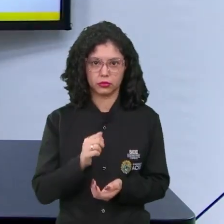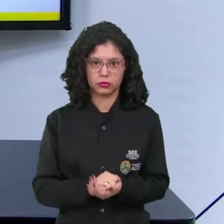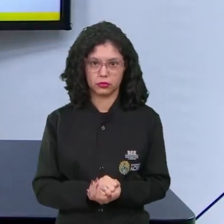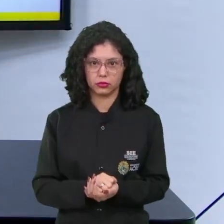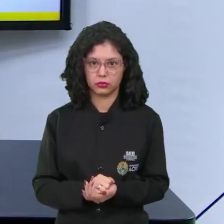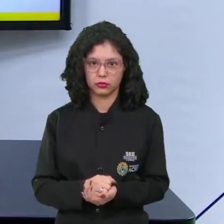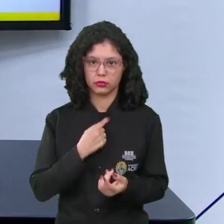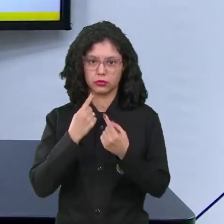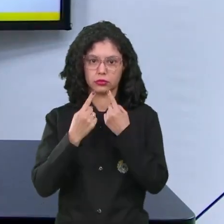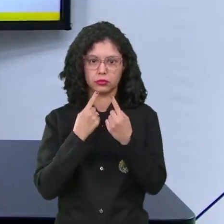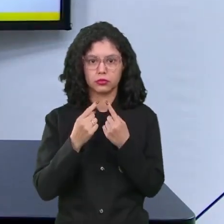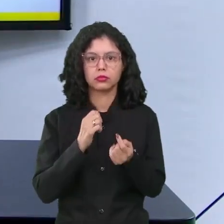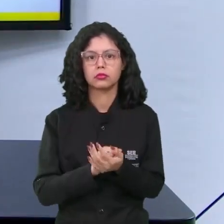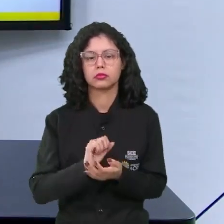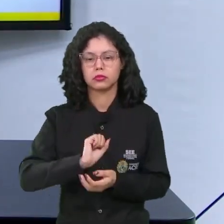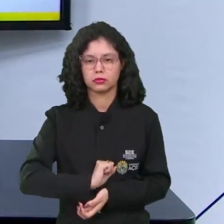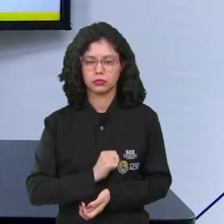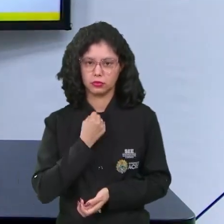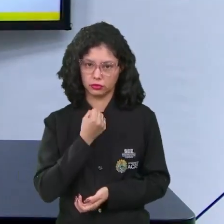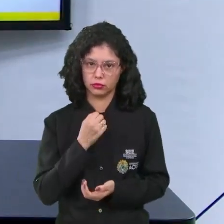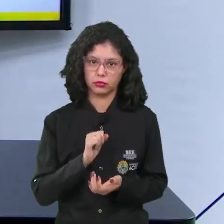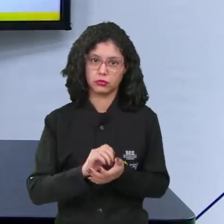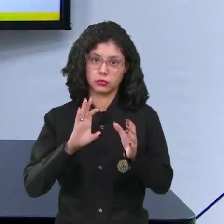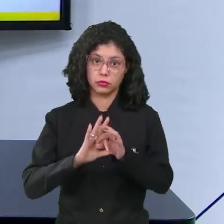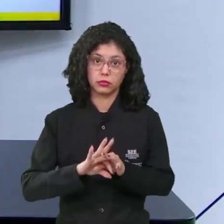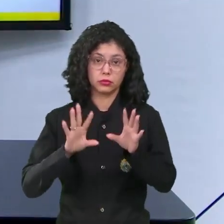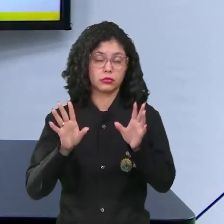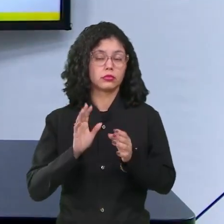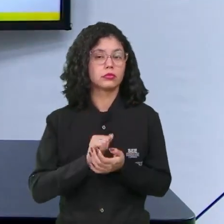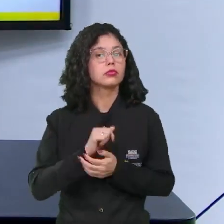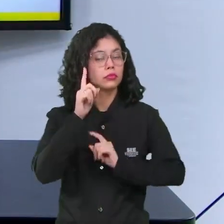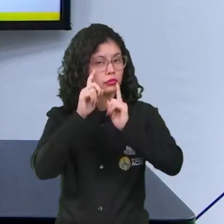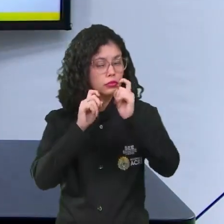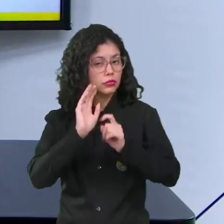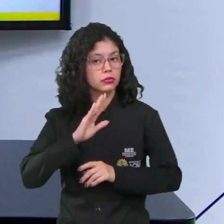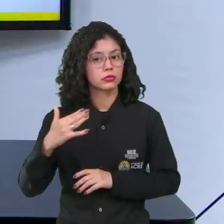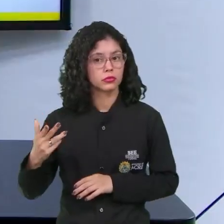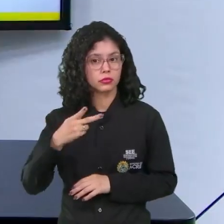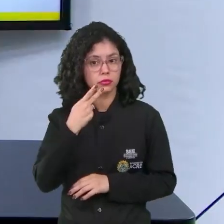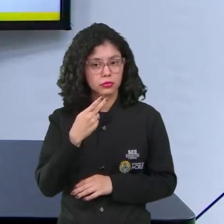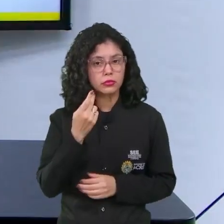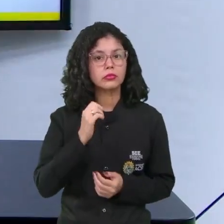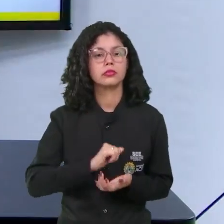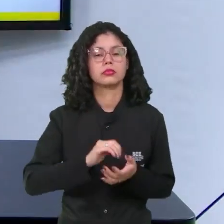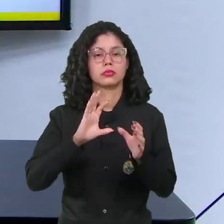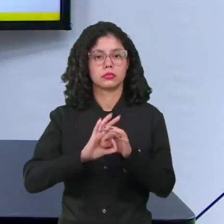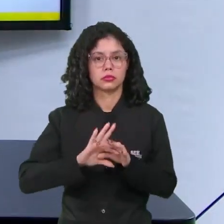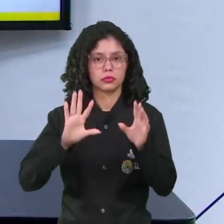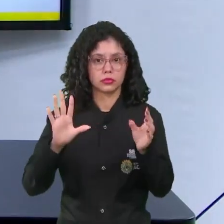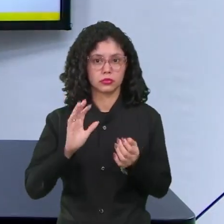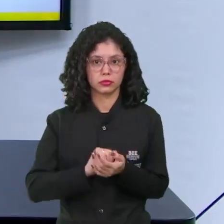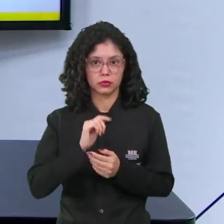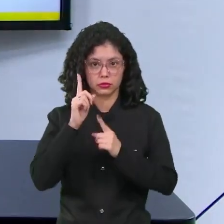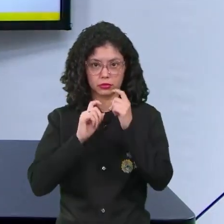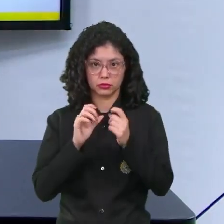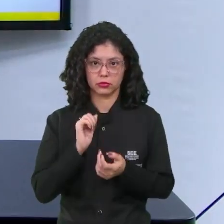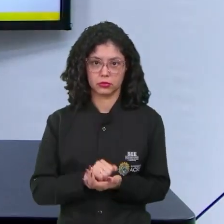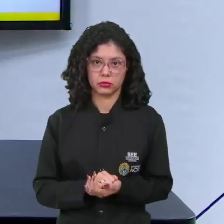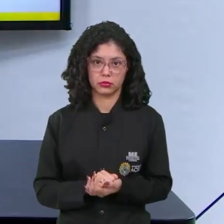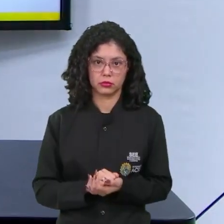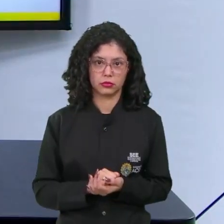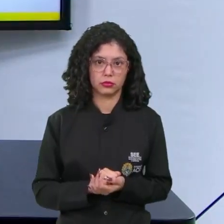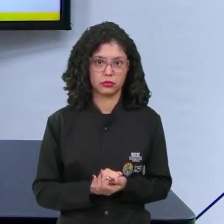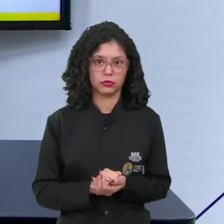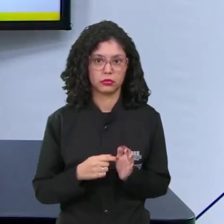sobre o discurso de ódio e a liberdade de expressão? Quando nós falamos nessa liberdade de expressão, ela